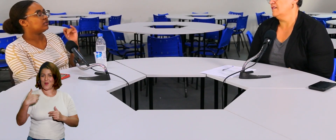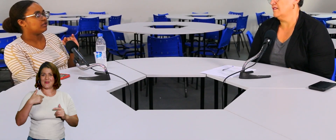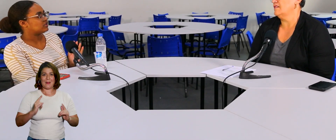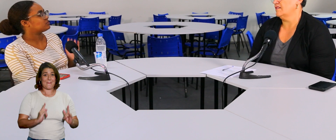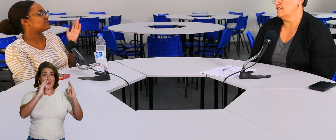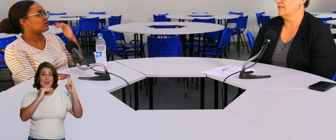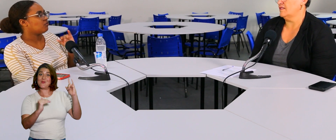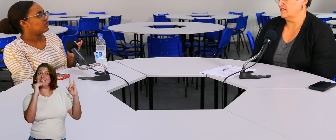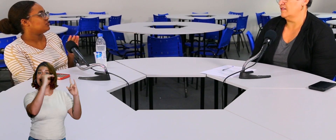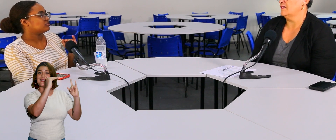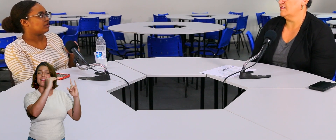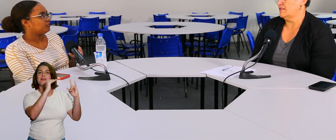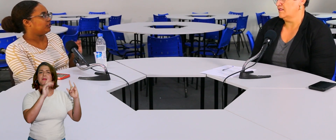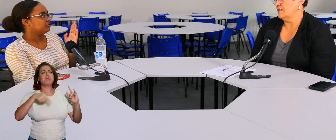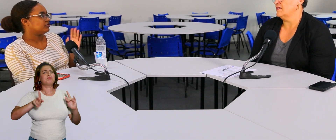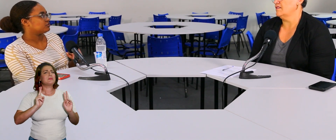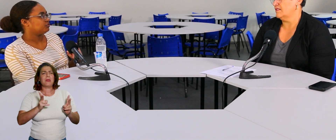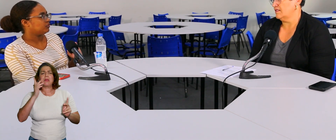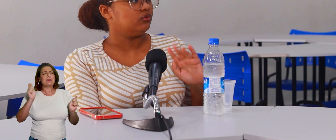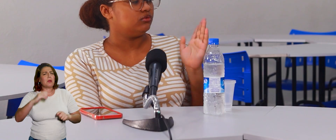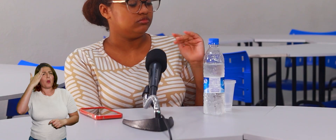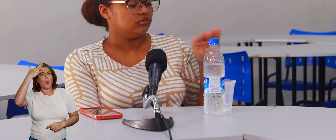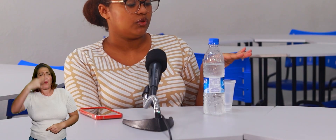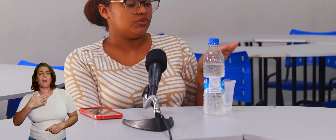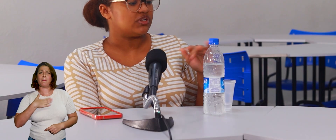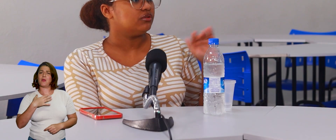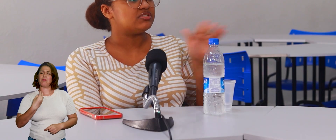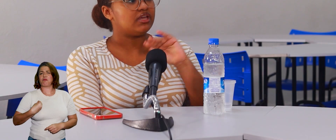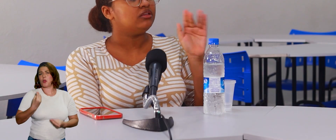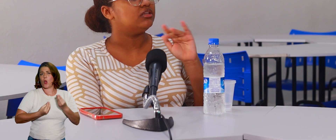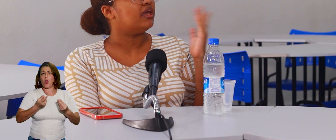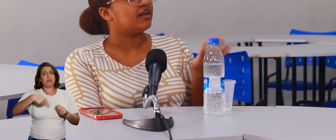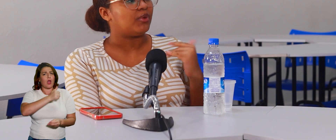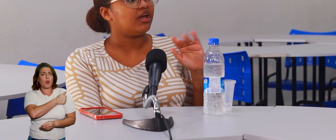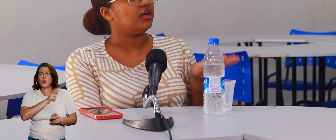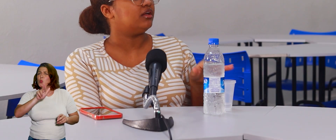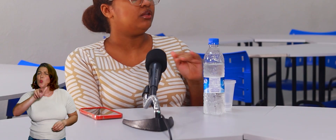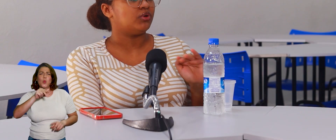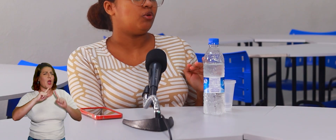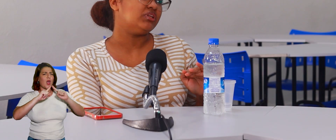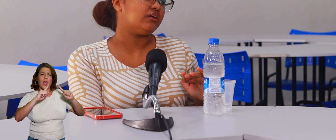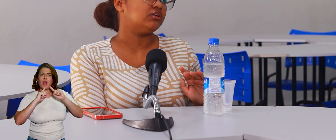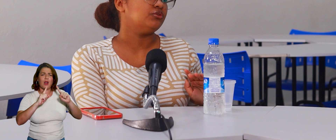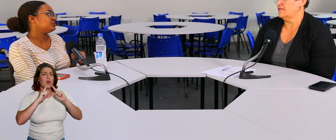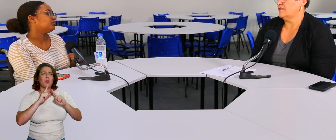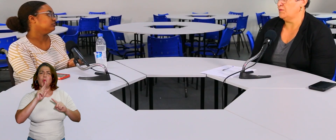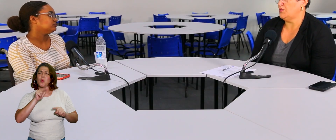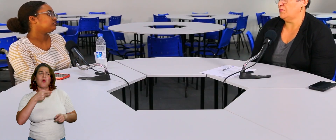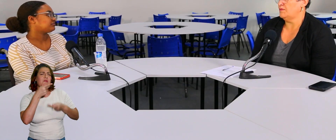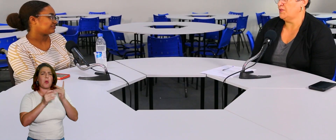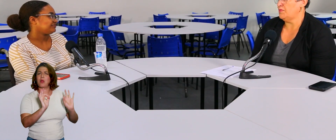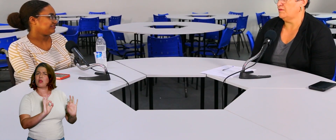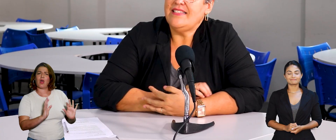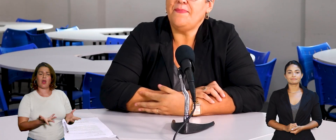super entenderam a situação e estudaram comigo durante todos os anos sem reclamar, nunca comentaram nada do